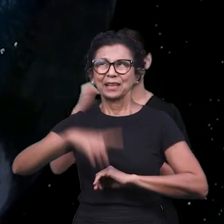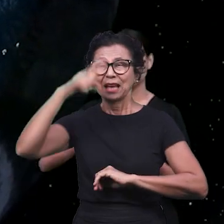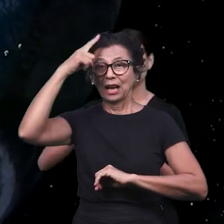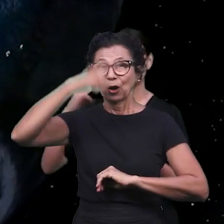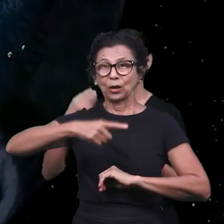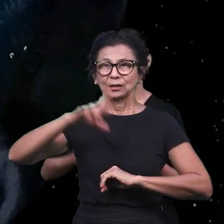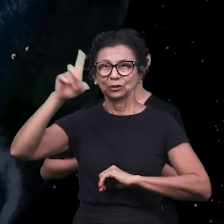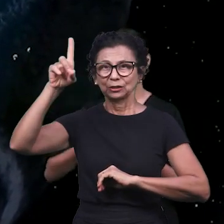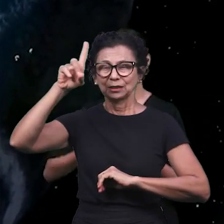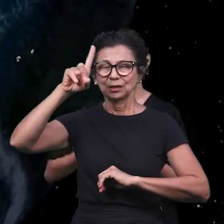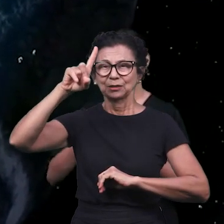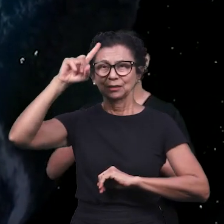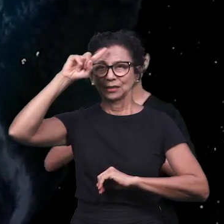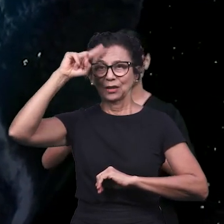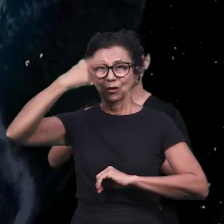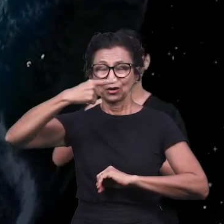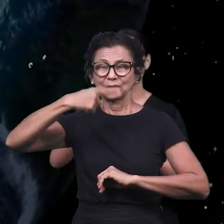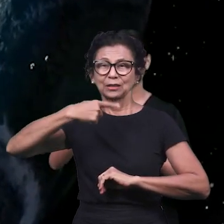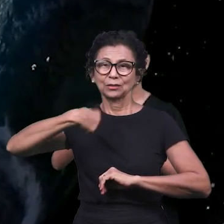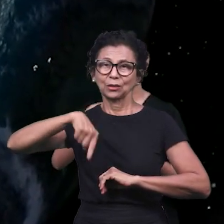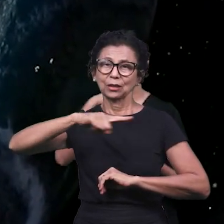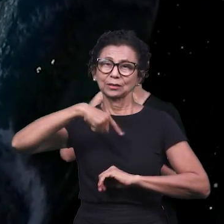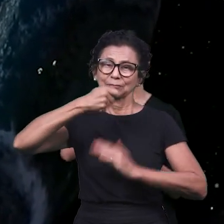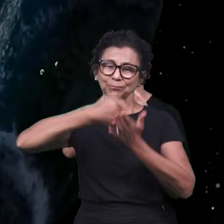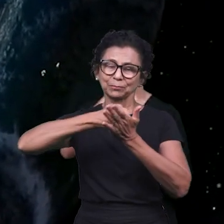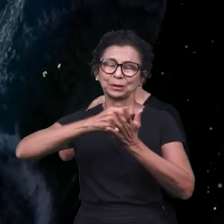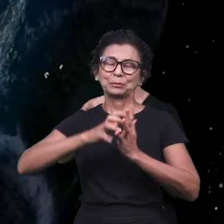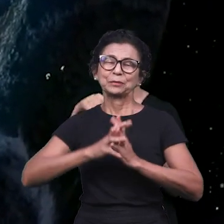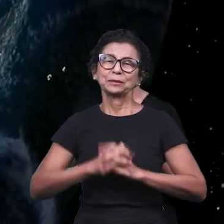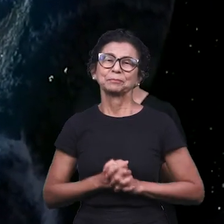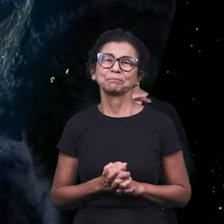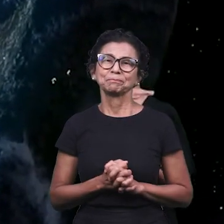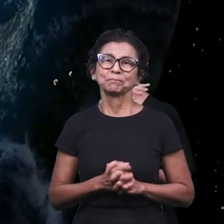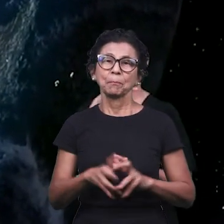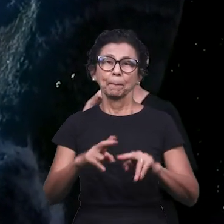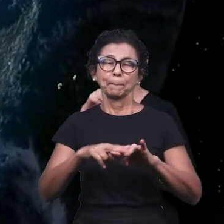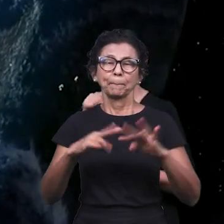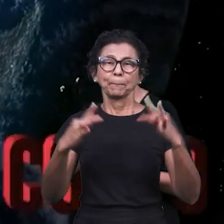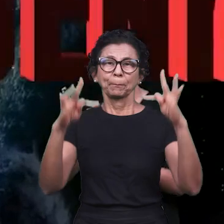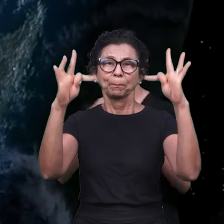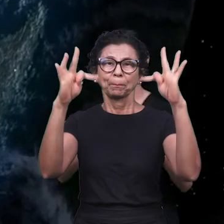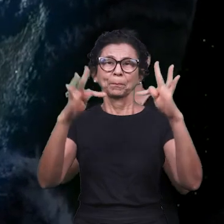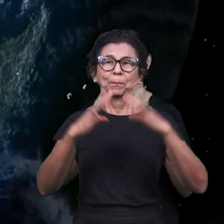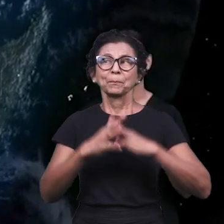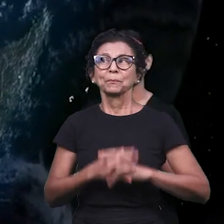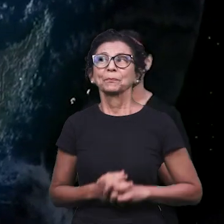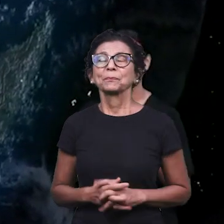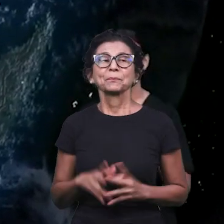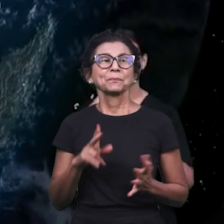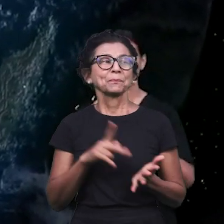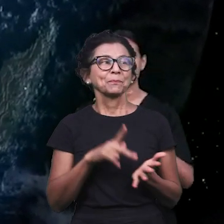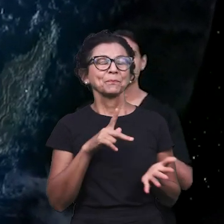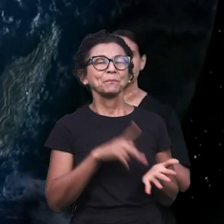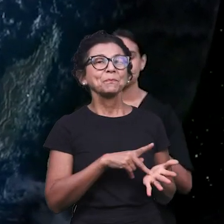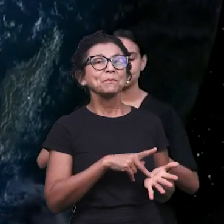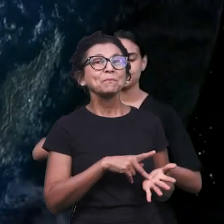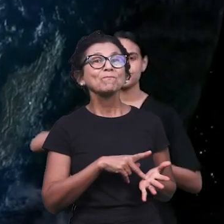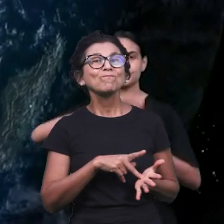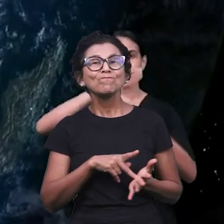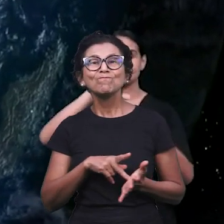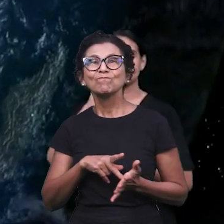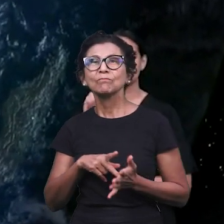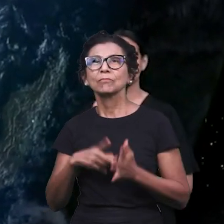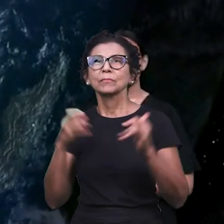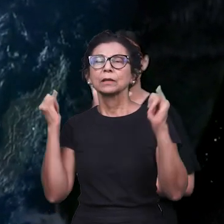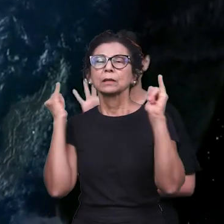onda eletromagnética que ele sai dali e chega lá no satélite, no espelho. Aí, aquele satélite